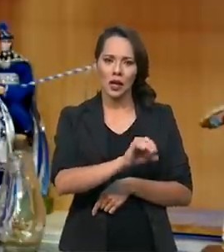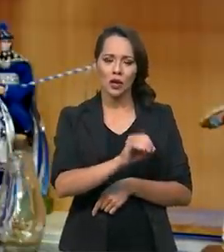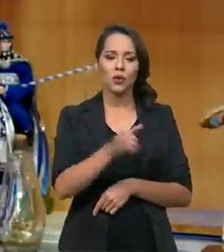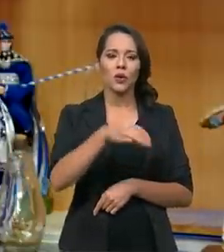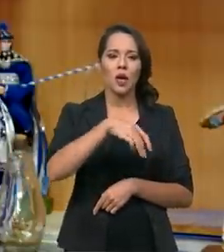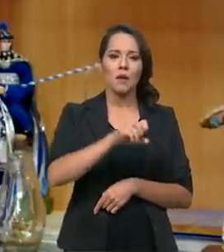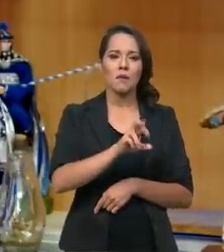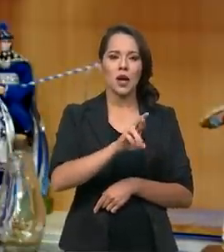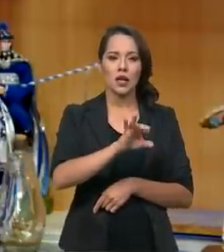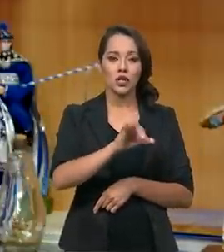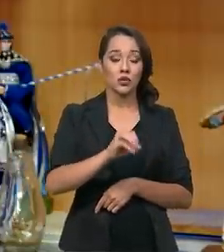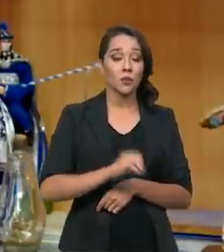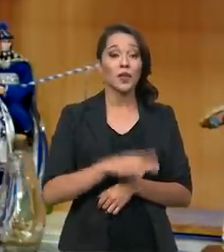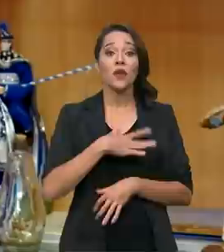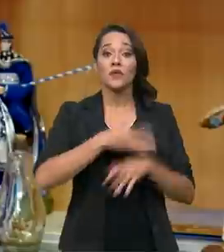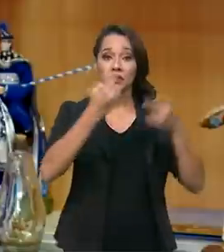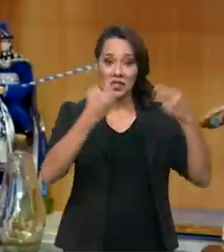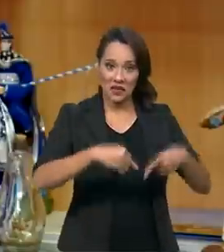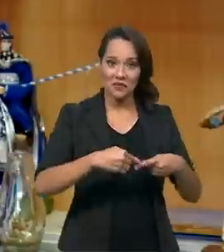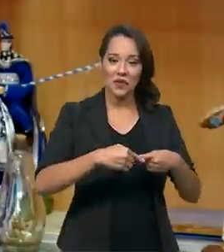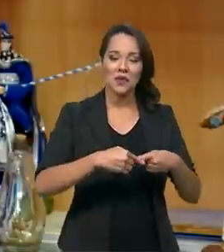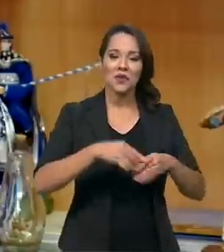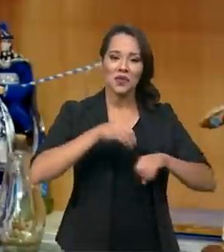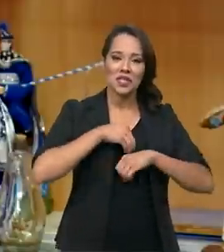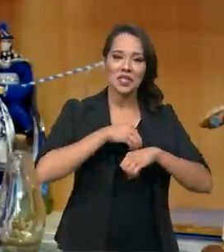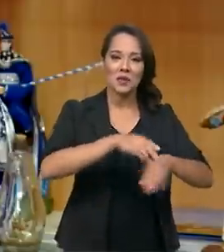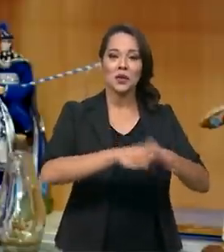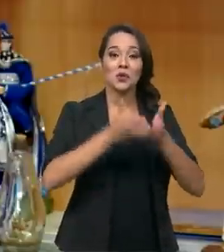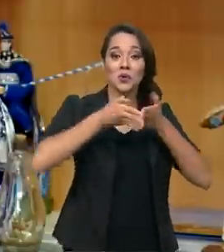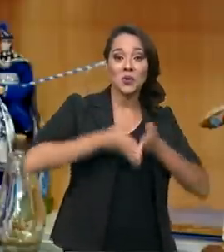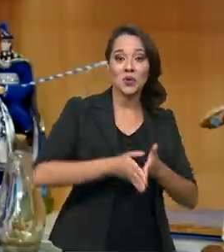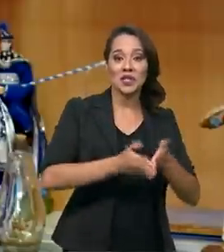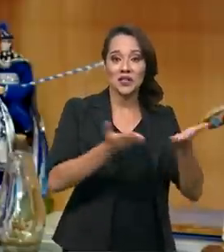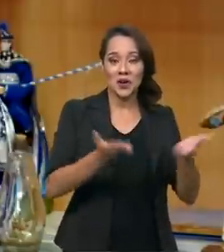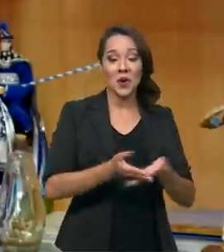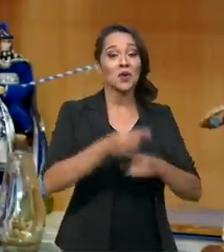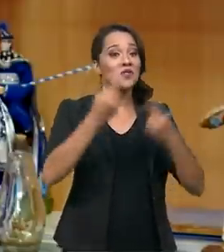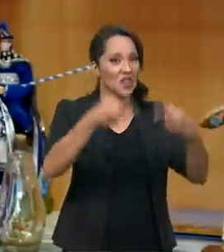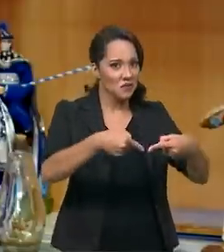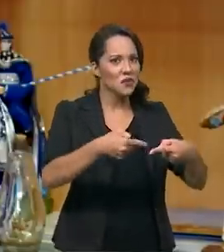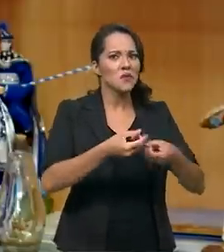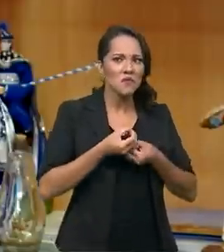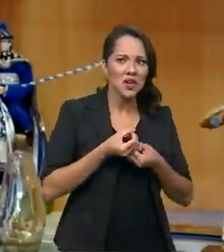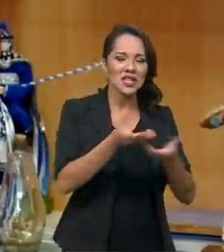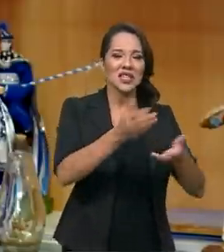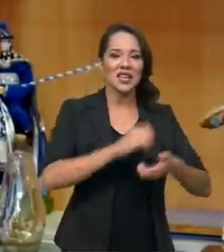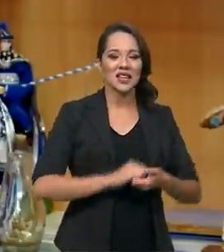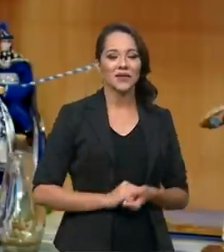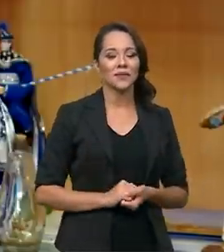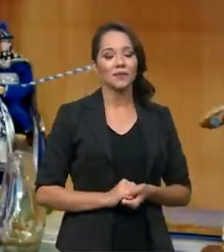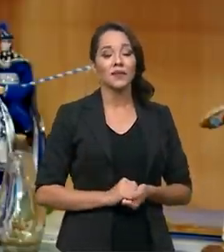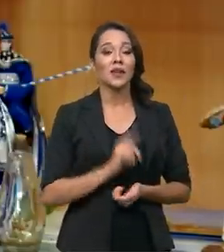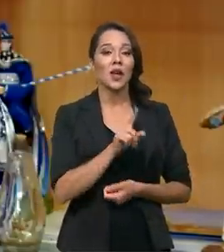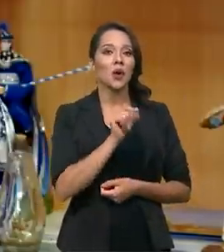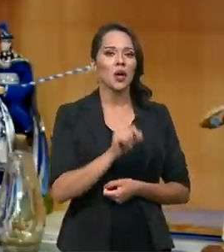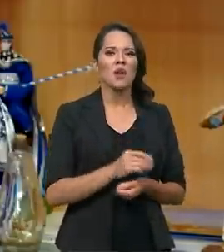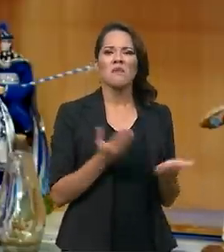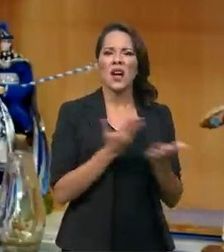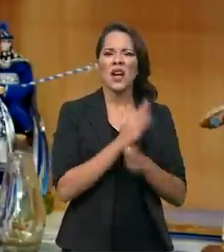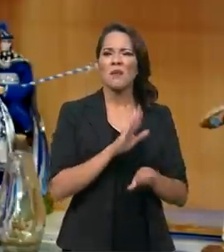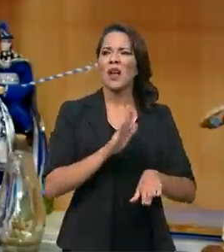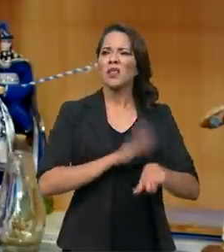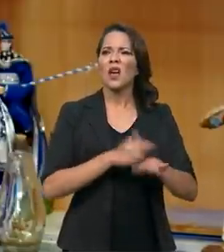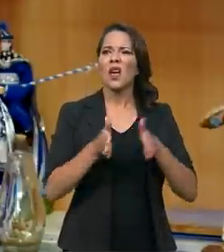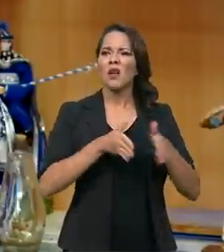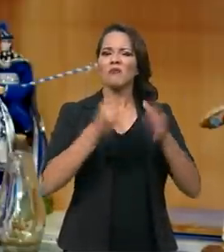eu tiro umas e Até Um Desafio o lançamento nos cruzeiros agora é que acabar esse